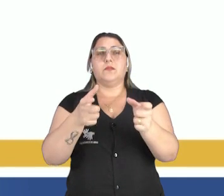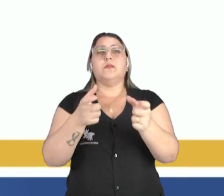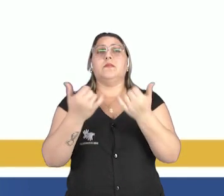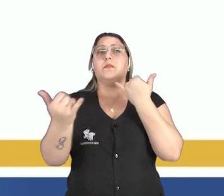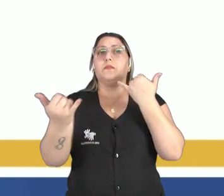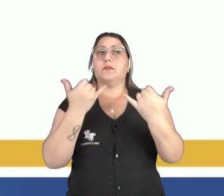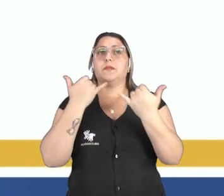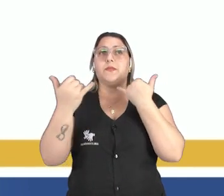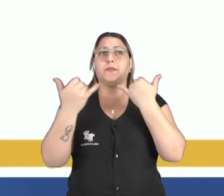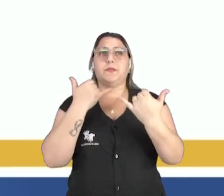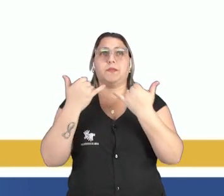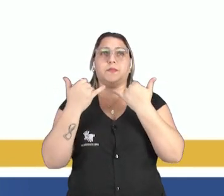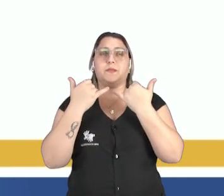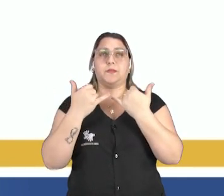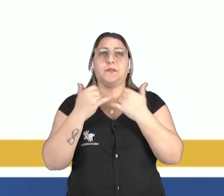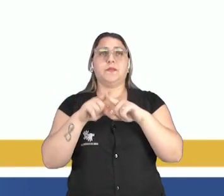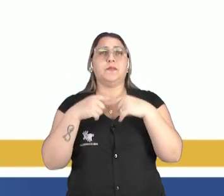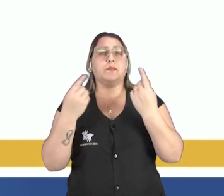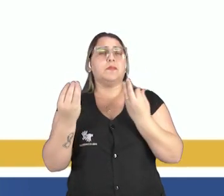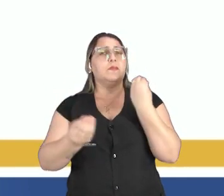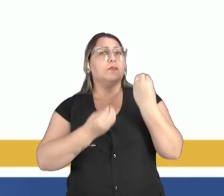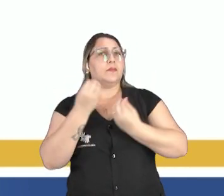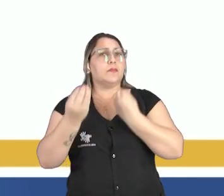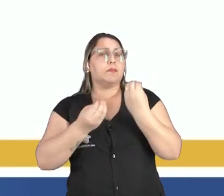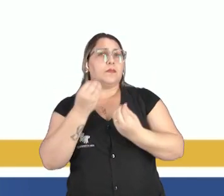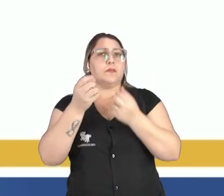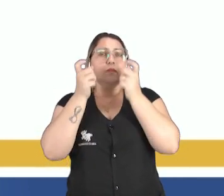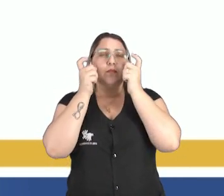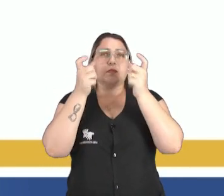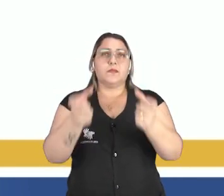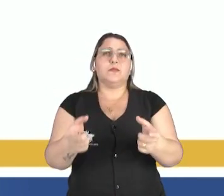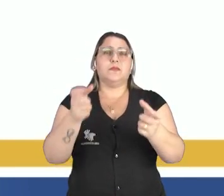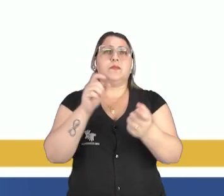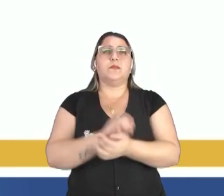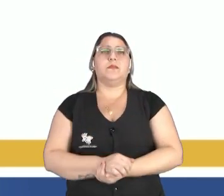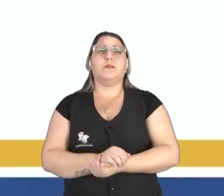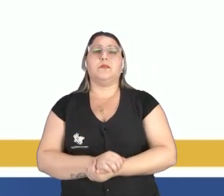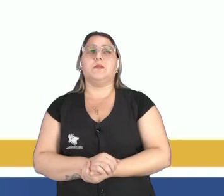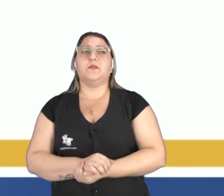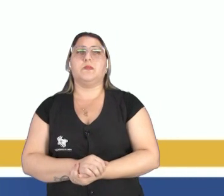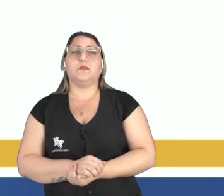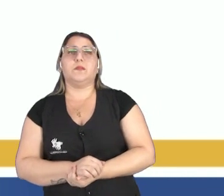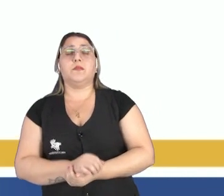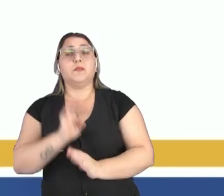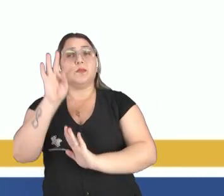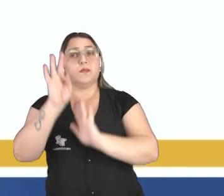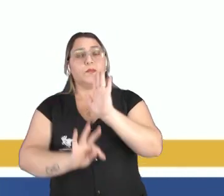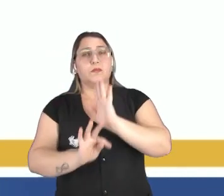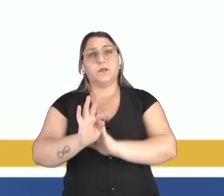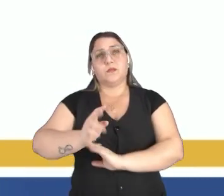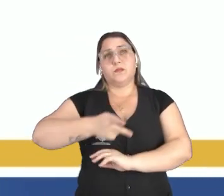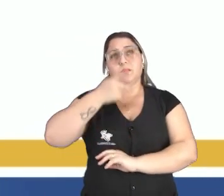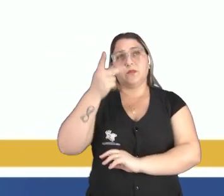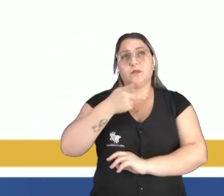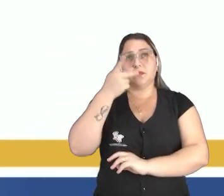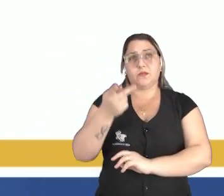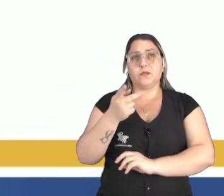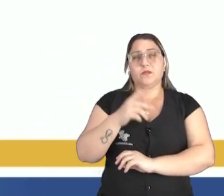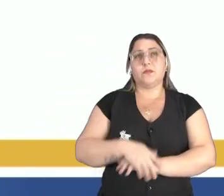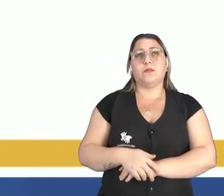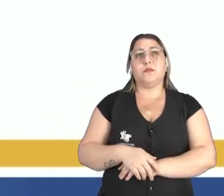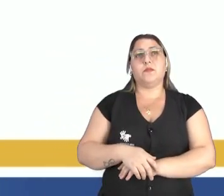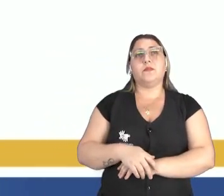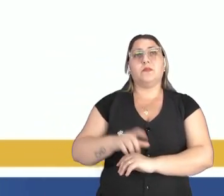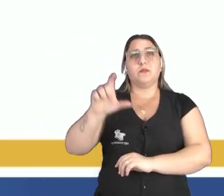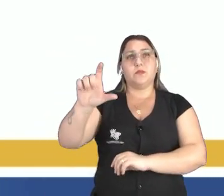nessas informações aqui. Mas como assim, professor? Observa bem que o que o texto está falando? Lata